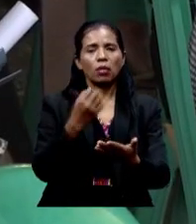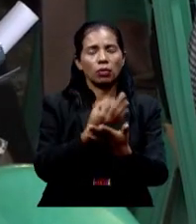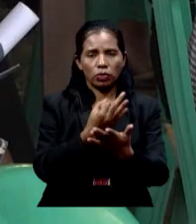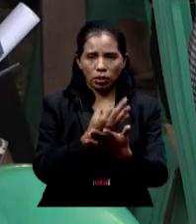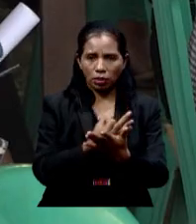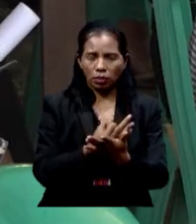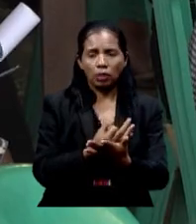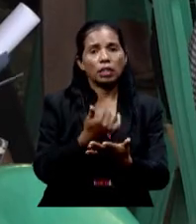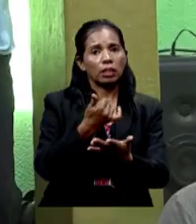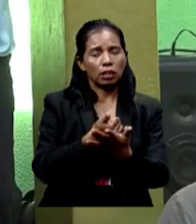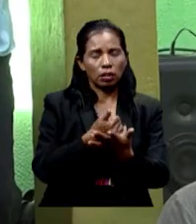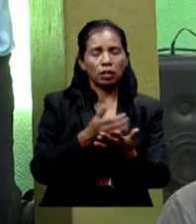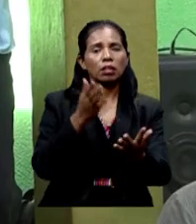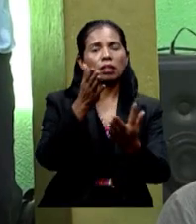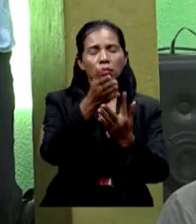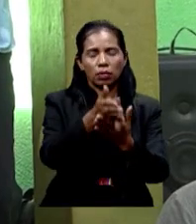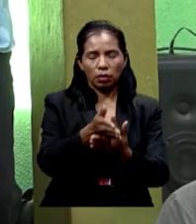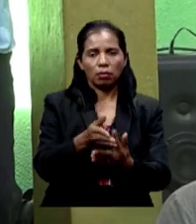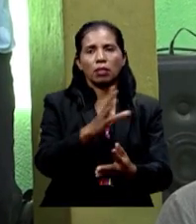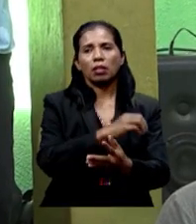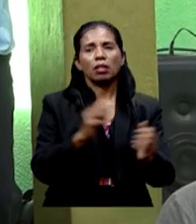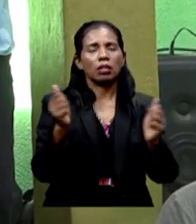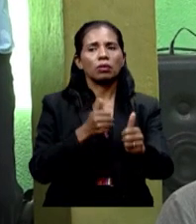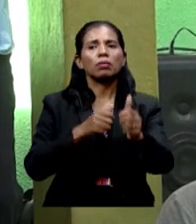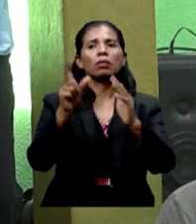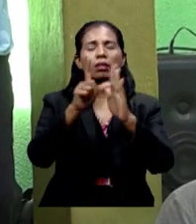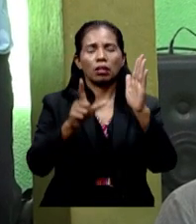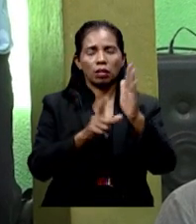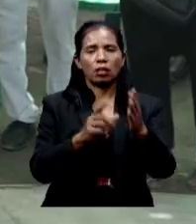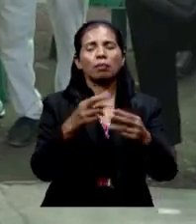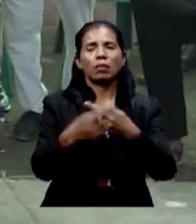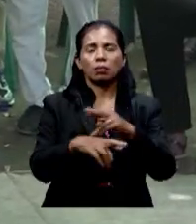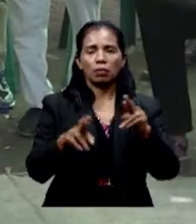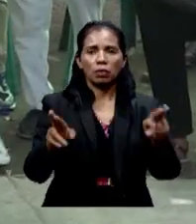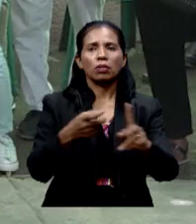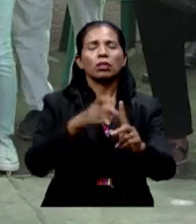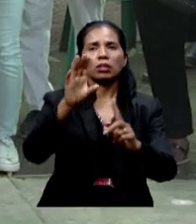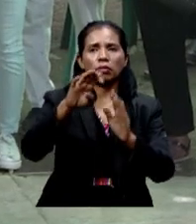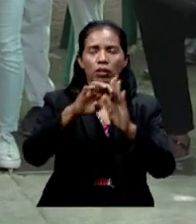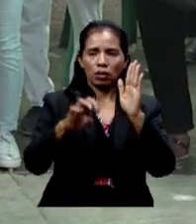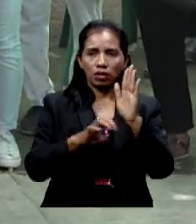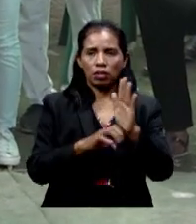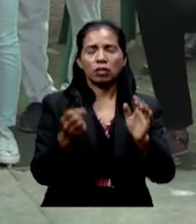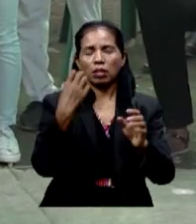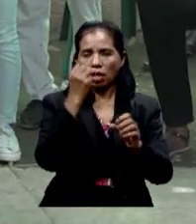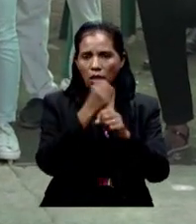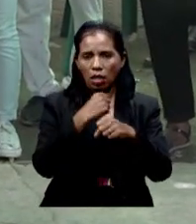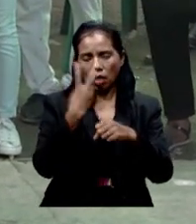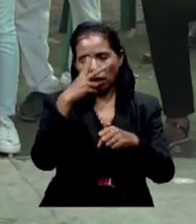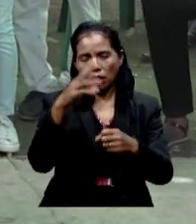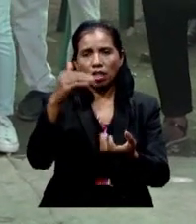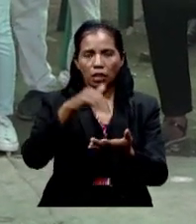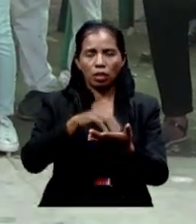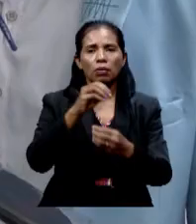tamba ona ba conta bancária e 12 sira, la tuir lei nebe promulga o CCF Estado, nune se halo exercício ba